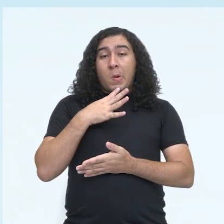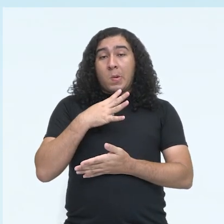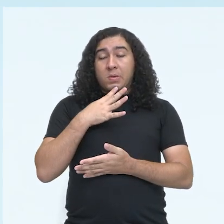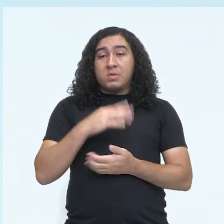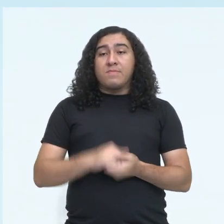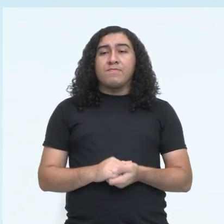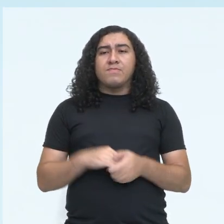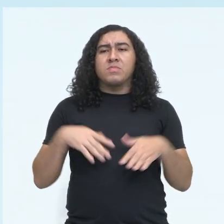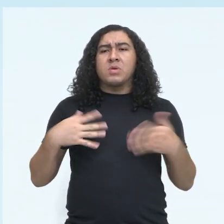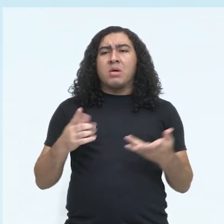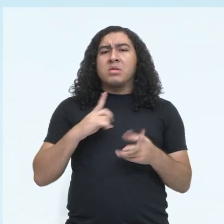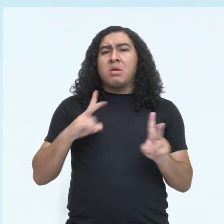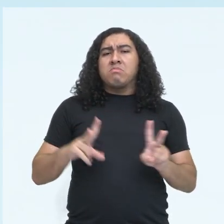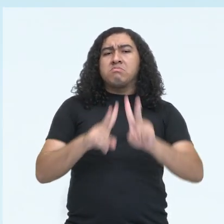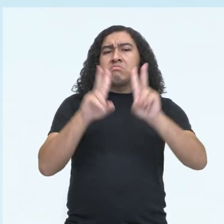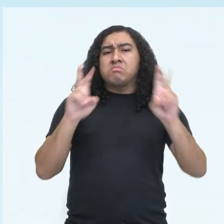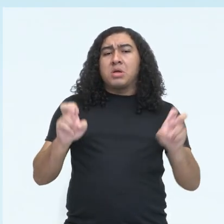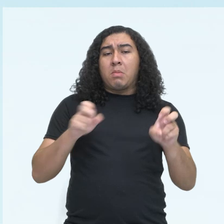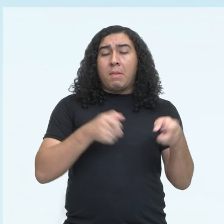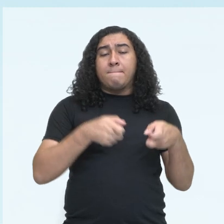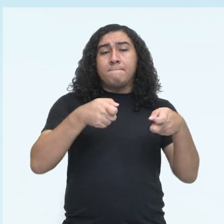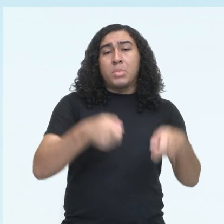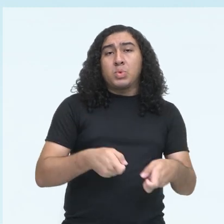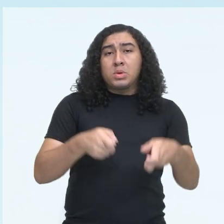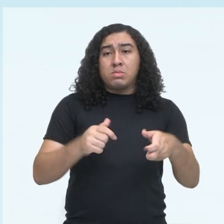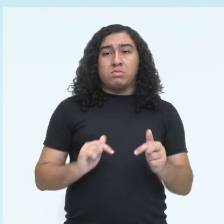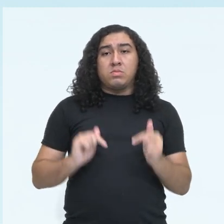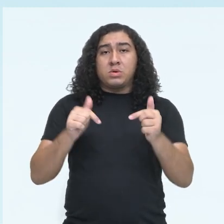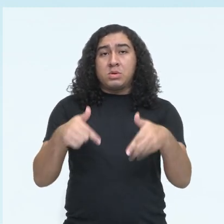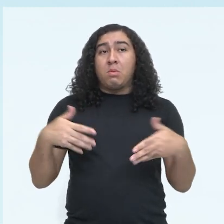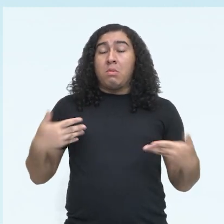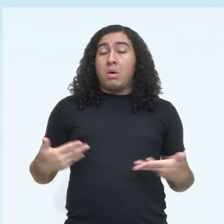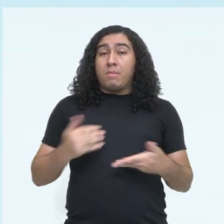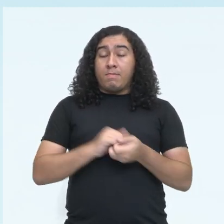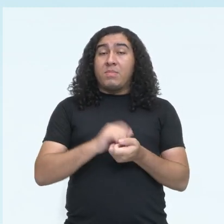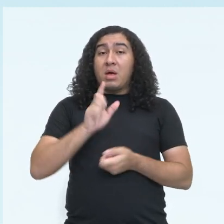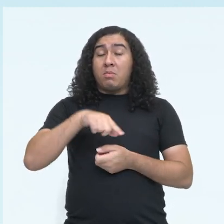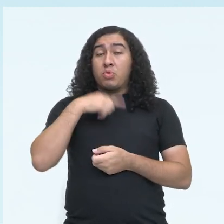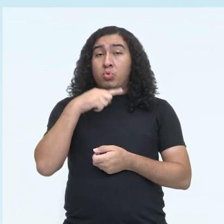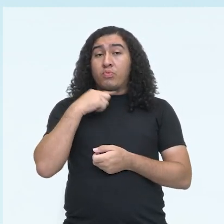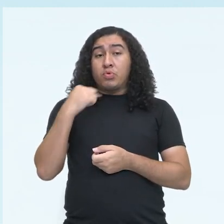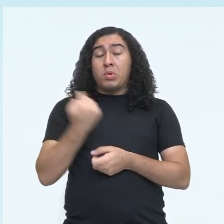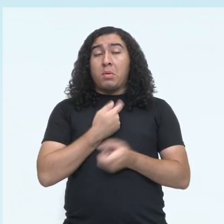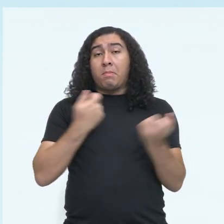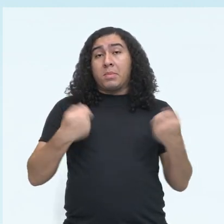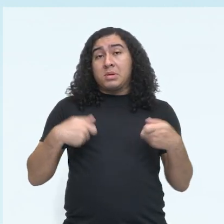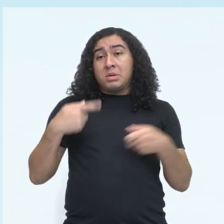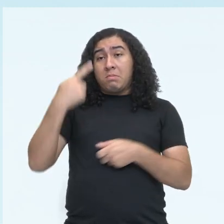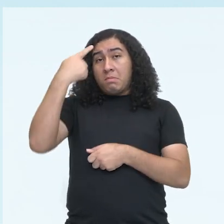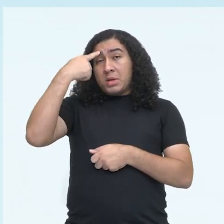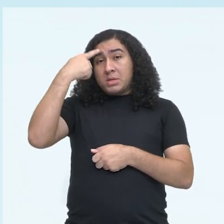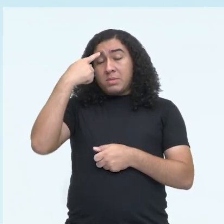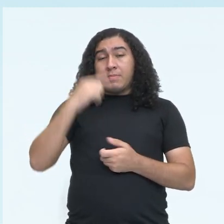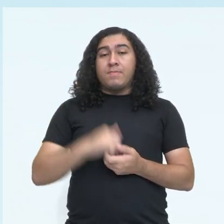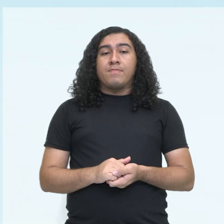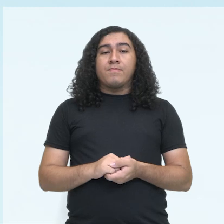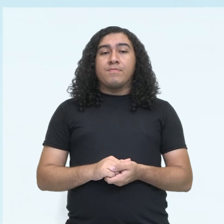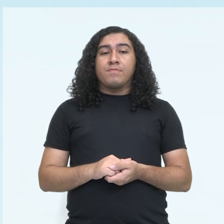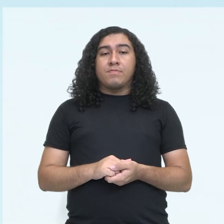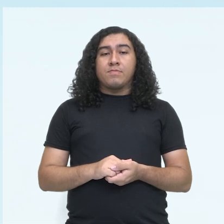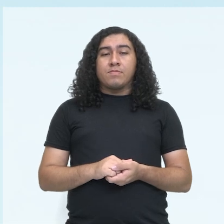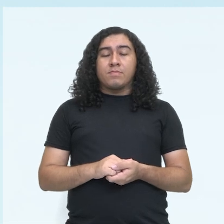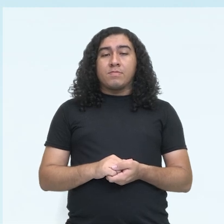exerce o poder, de fato? É uma pergunta, né? É um questionamento que nós podemos nos fazer. Em nome